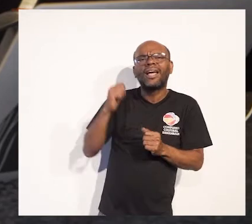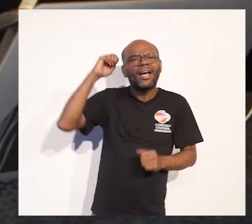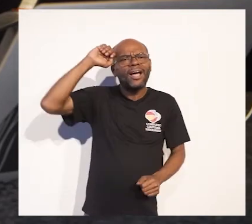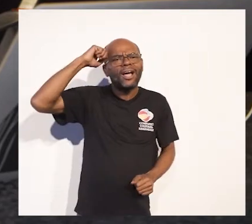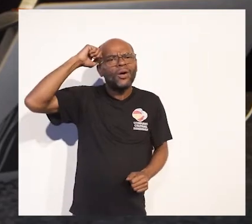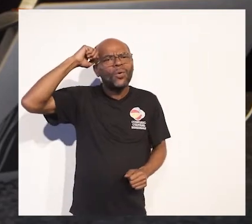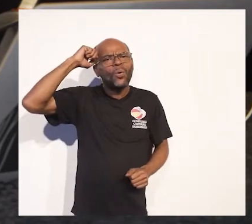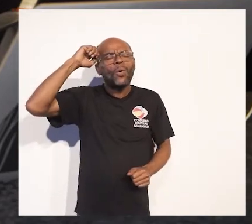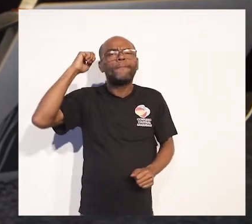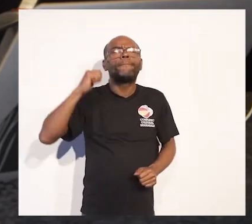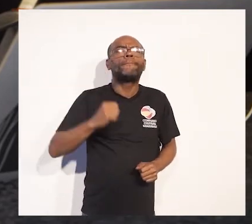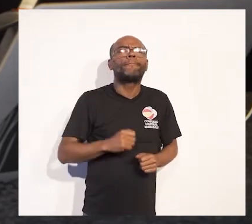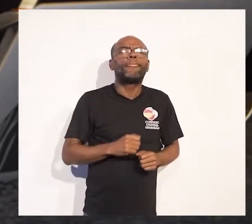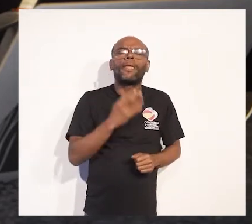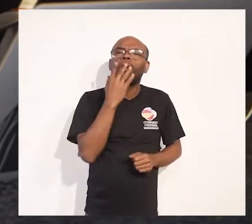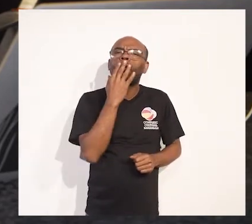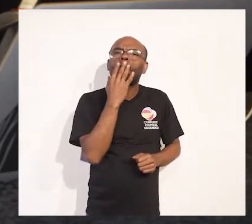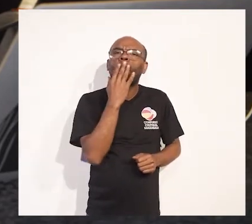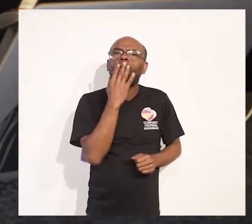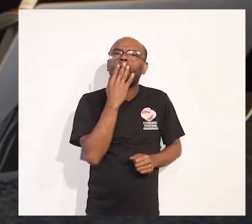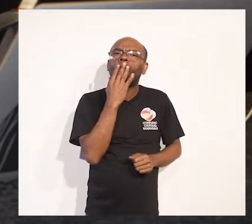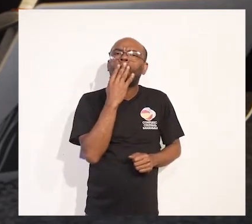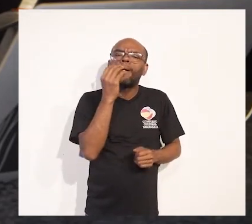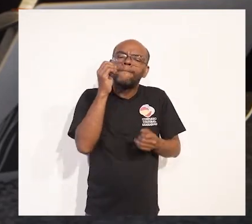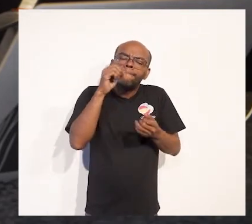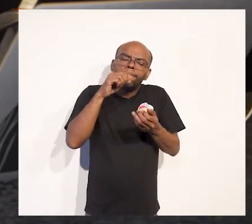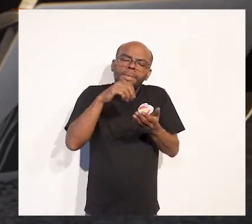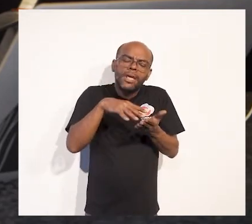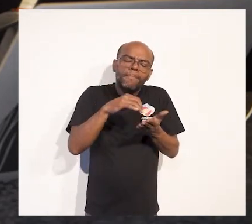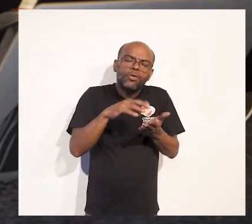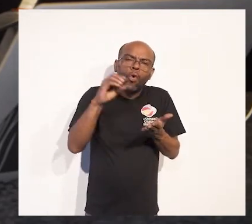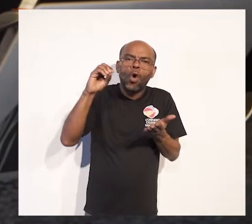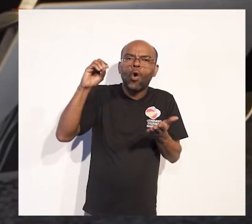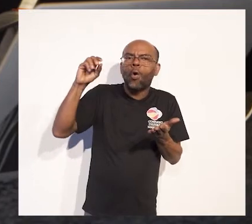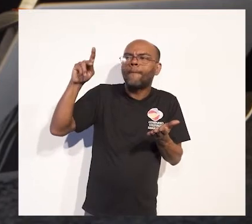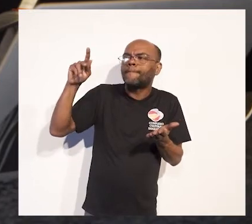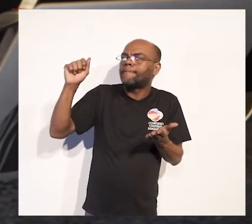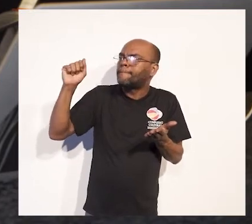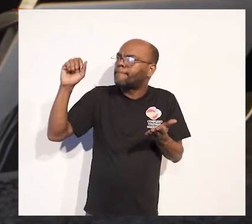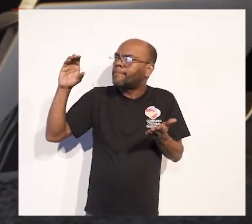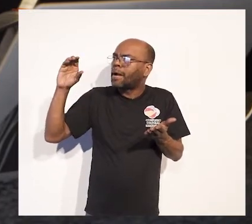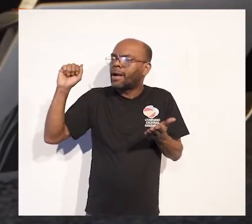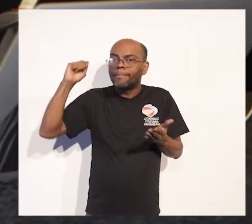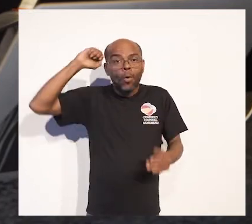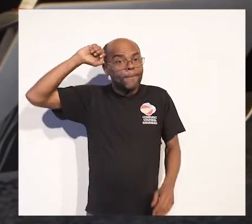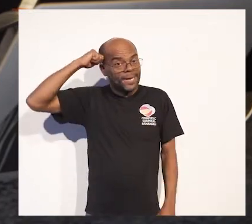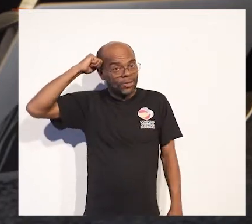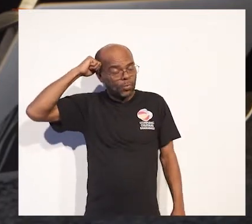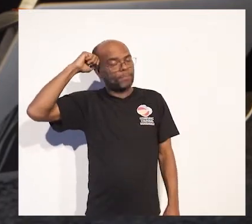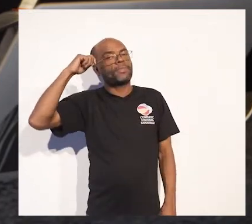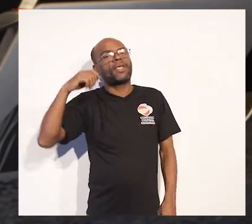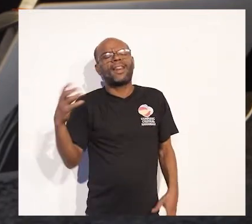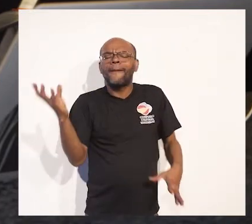preta. Então, na cor pigmento opaca, a gente pode dizer que o preto ele